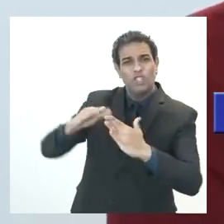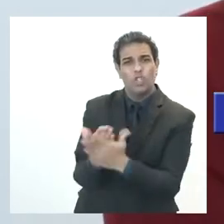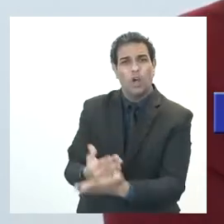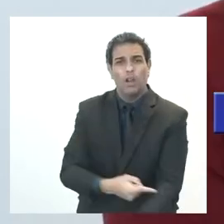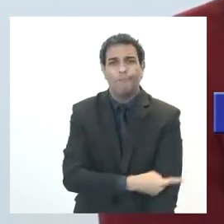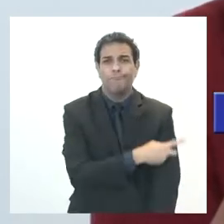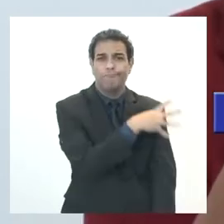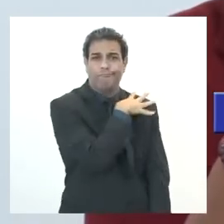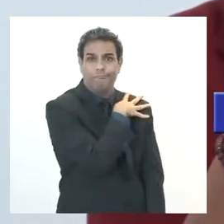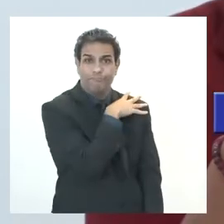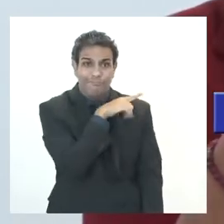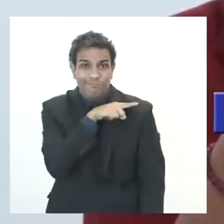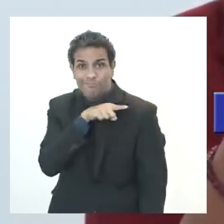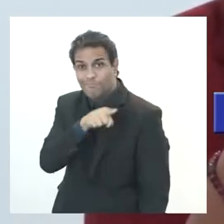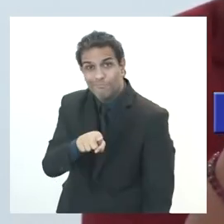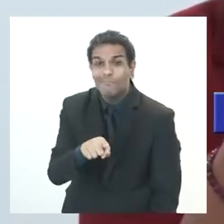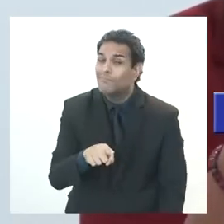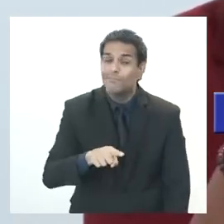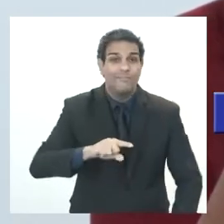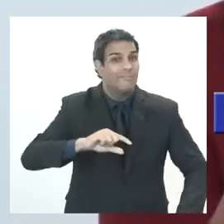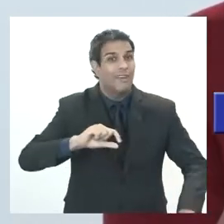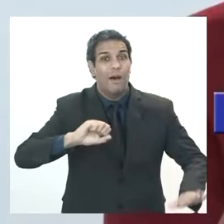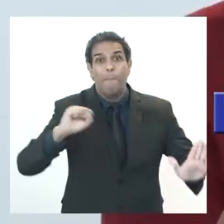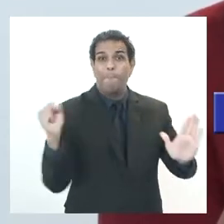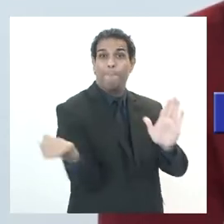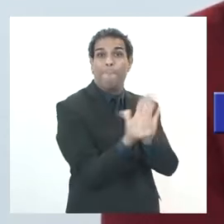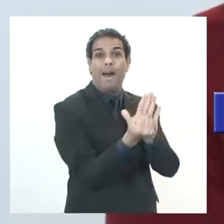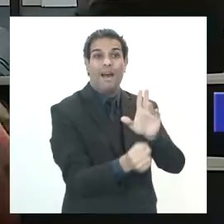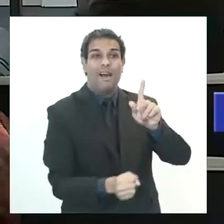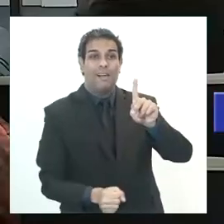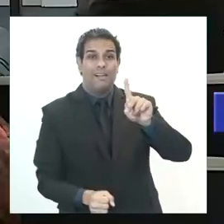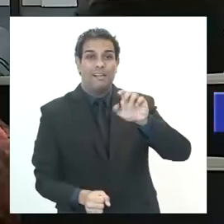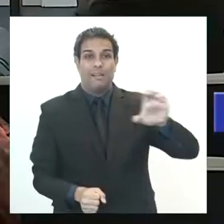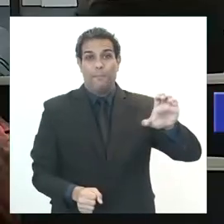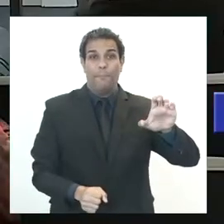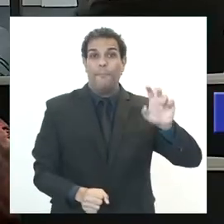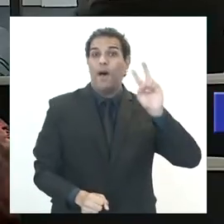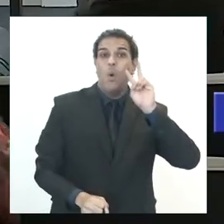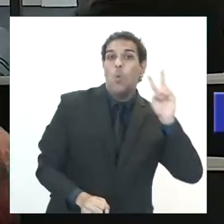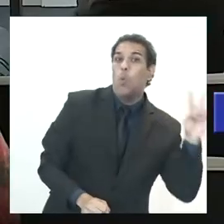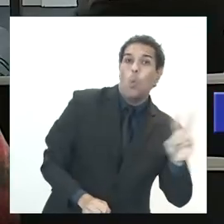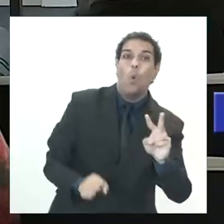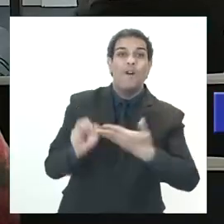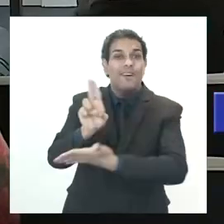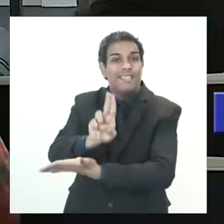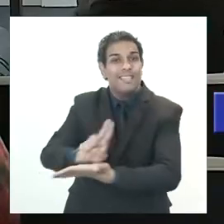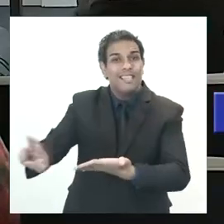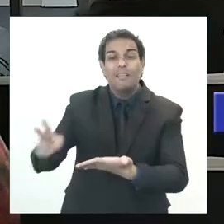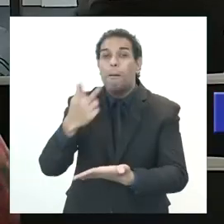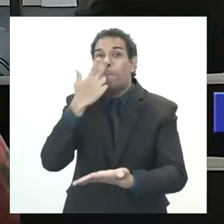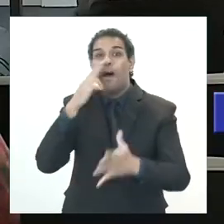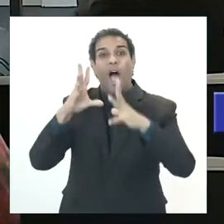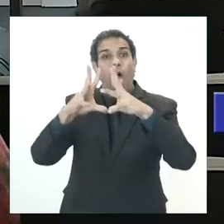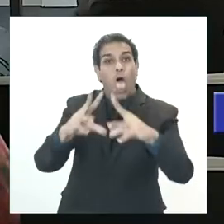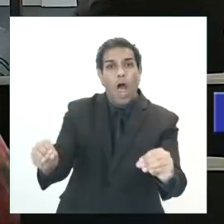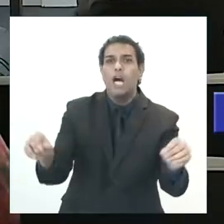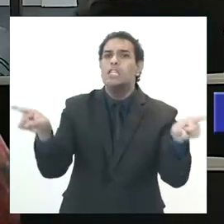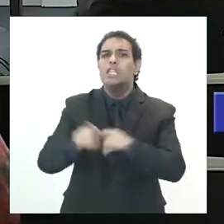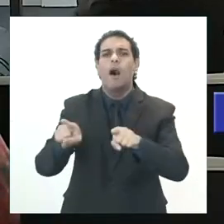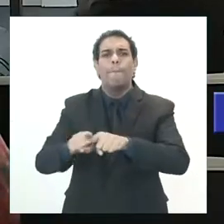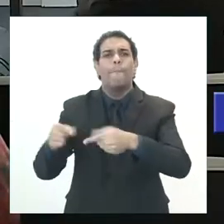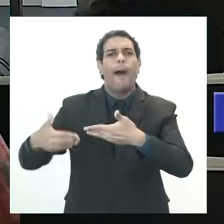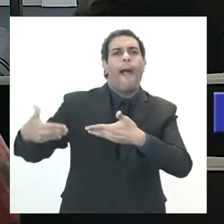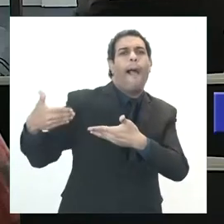então até 32 ela vai impactar diretamente no aprendizado no ensino dos Estudantes né E além